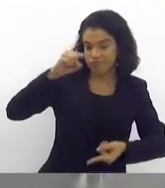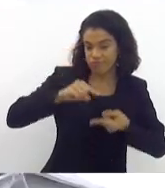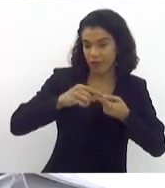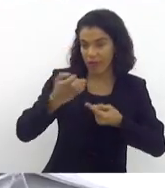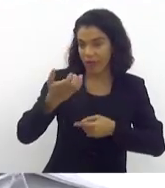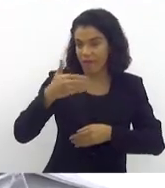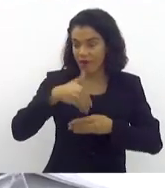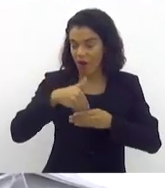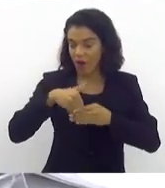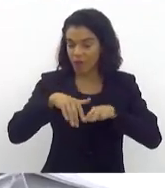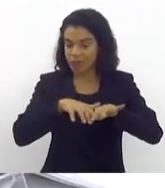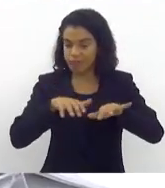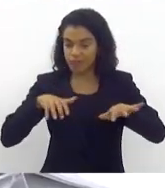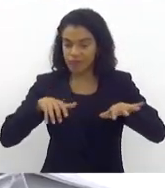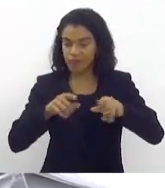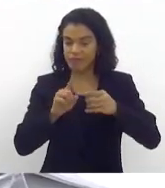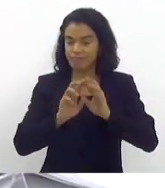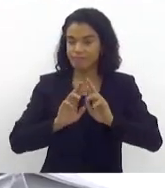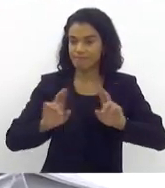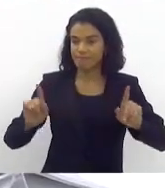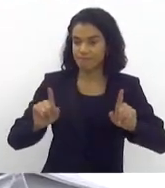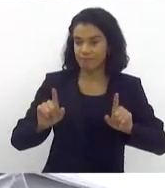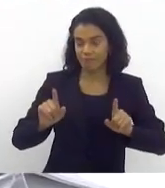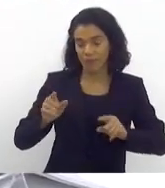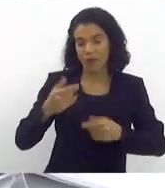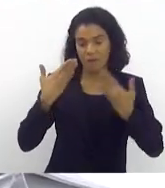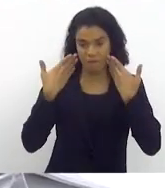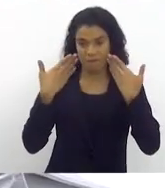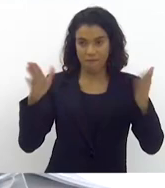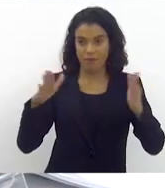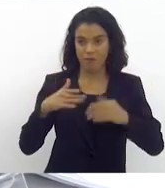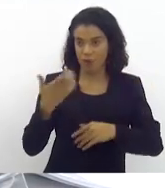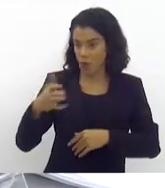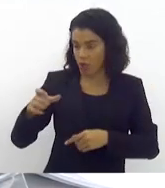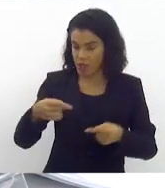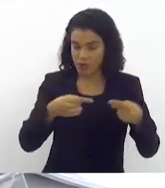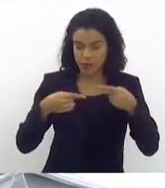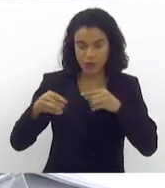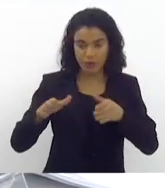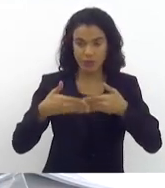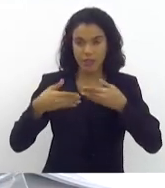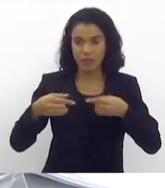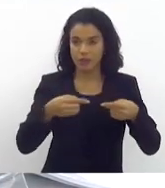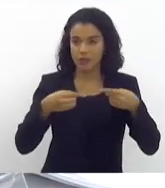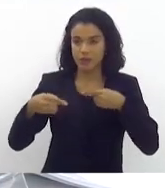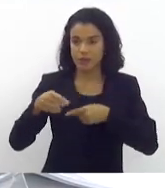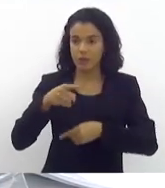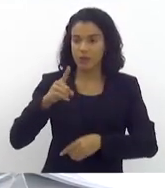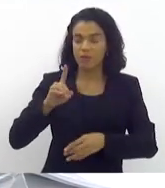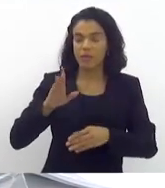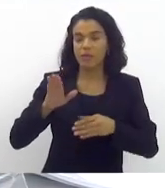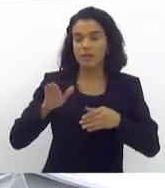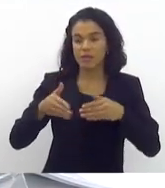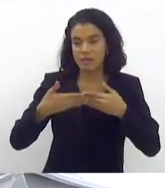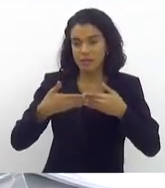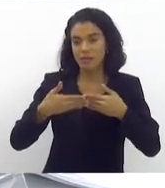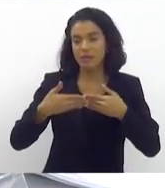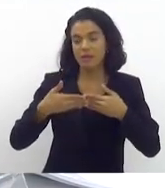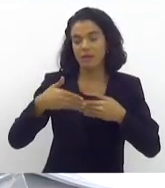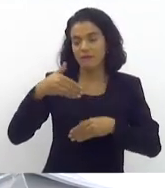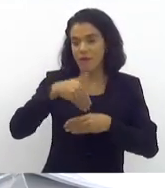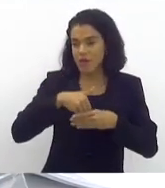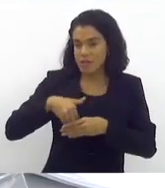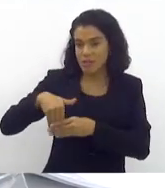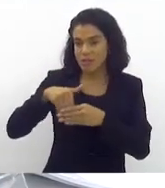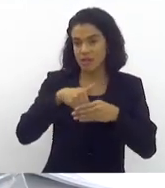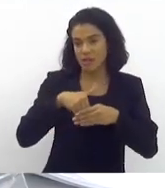divergente, permaneçam como se manifestem. Não havendo quem queira discutir, encerrada a discussão, em votação em bloco. Senhores que aprovam